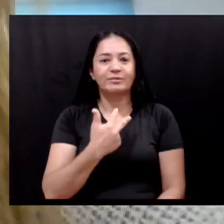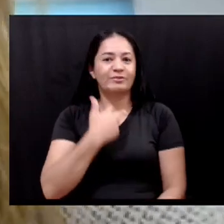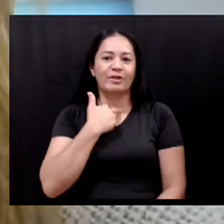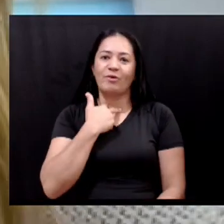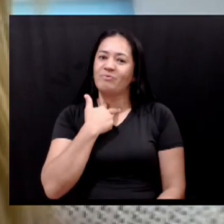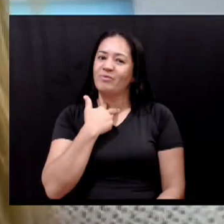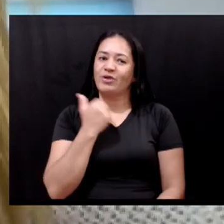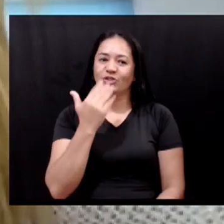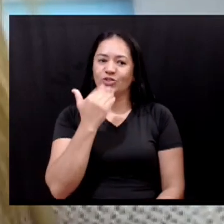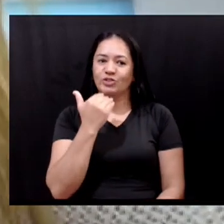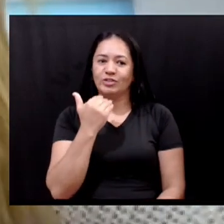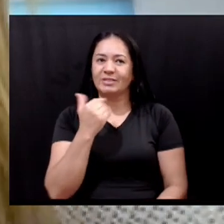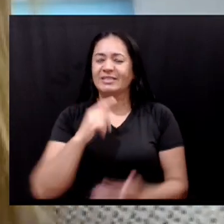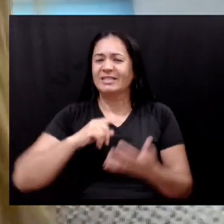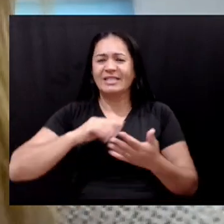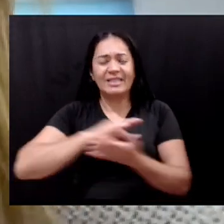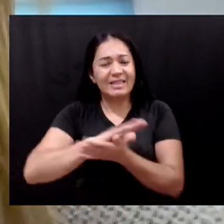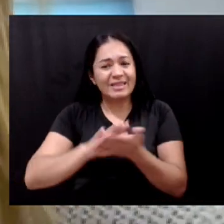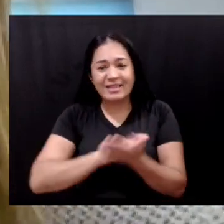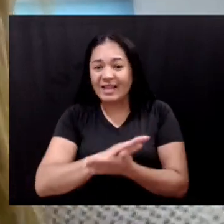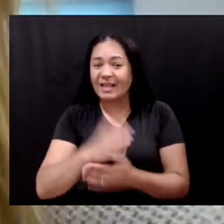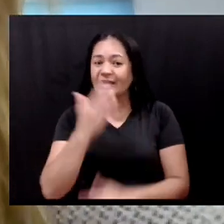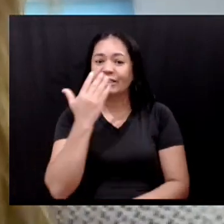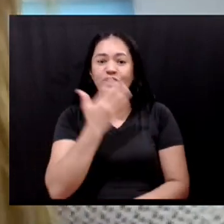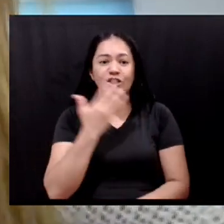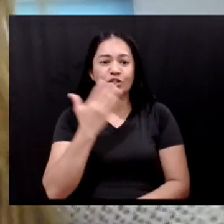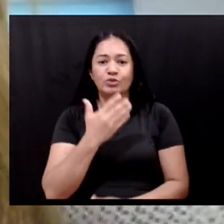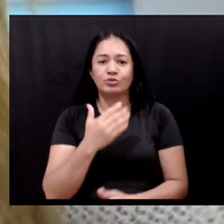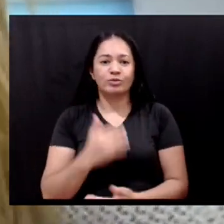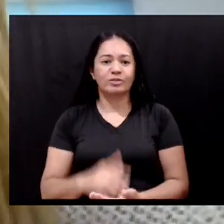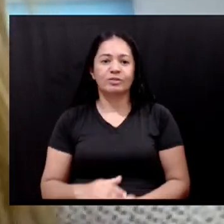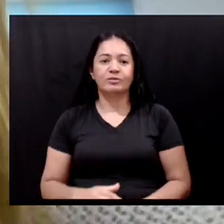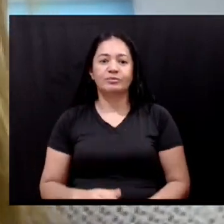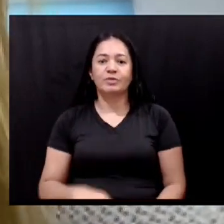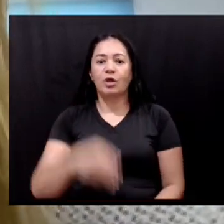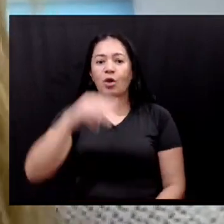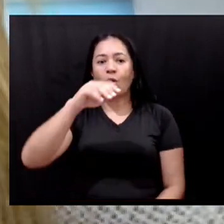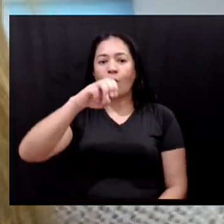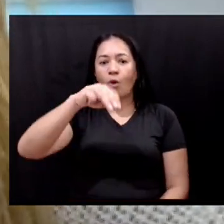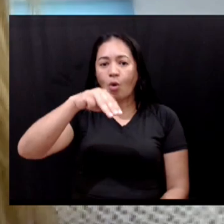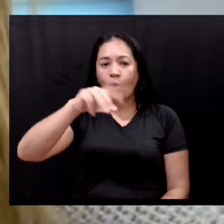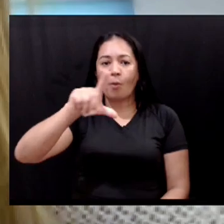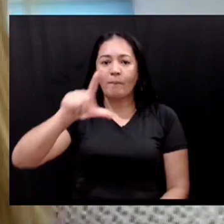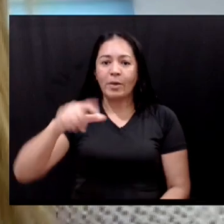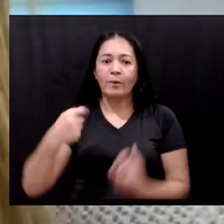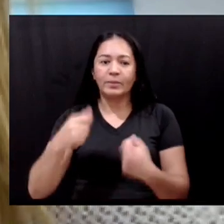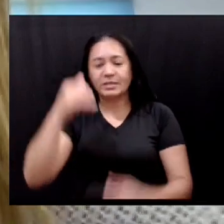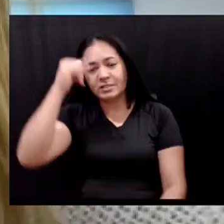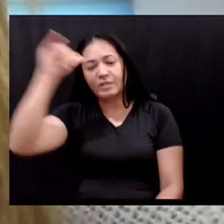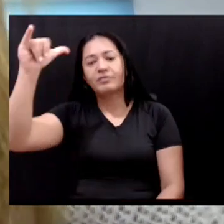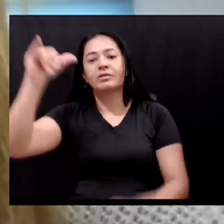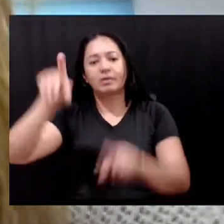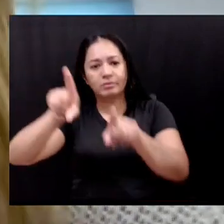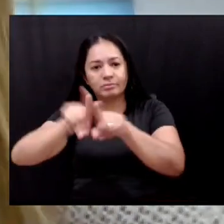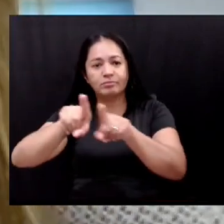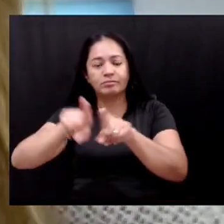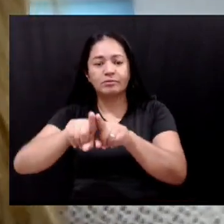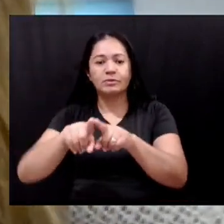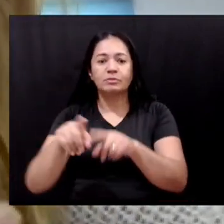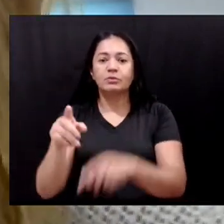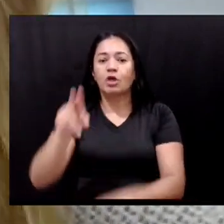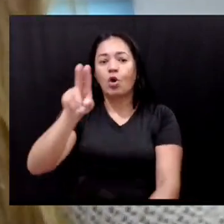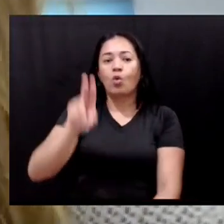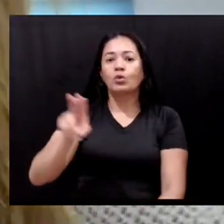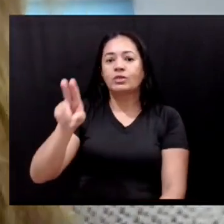nem o refinado, o mel também deve ser evitado nessa idade, procurar os alimentos mais